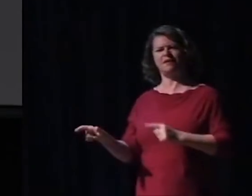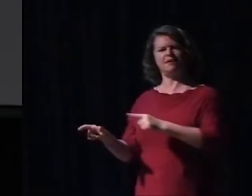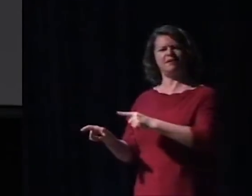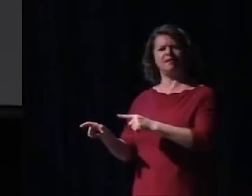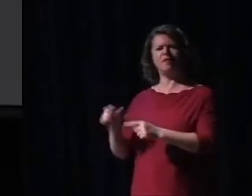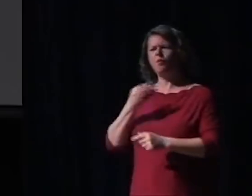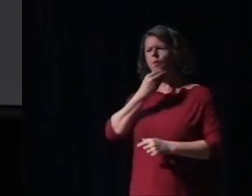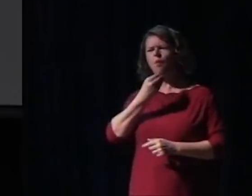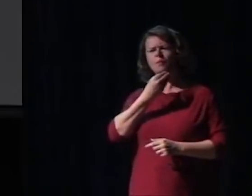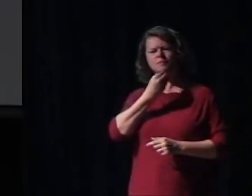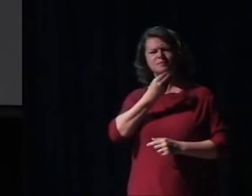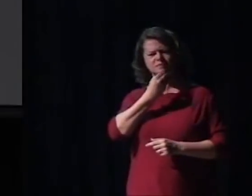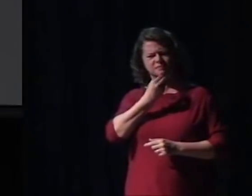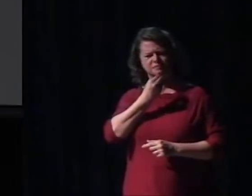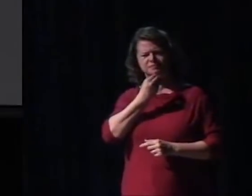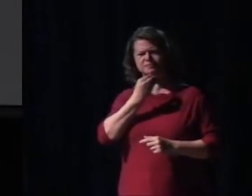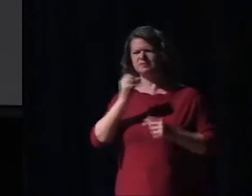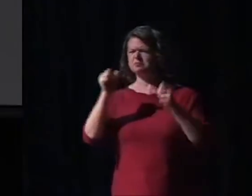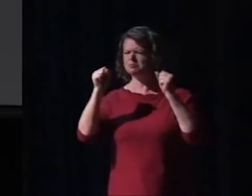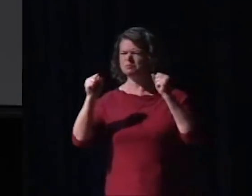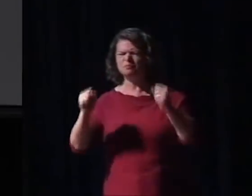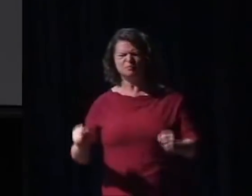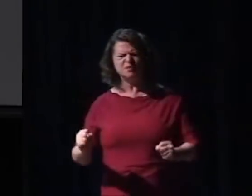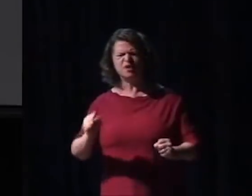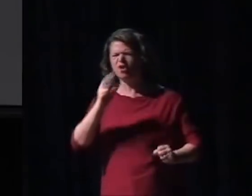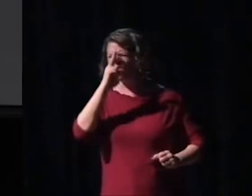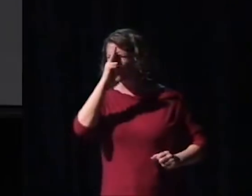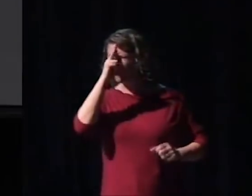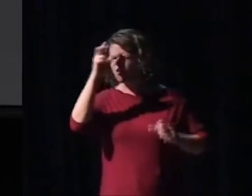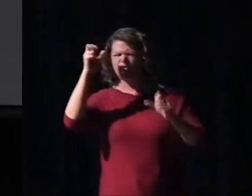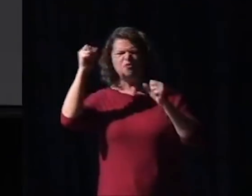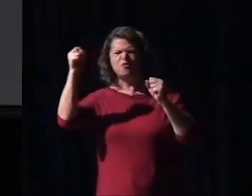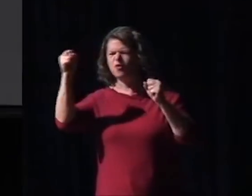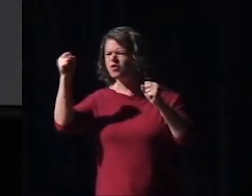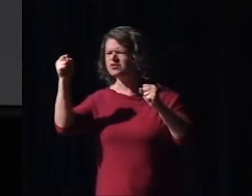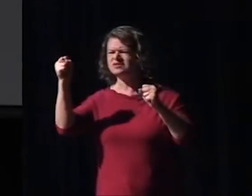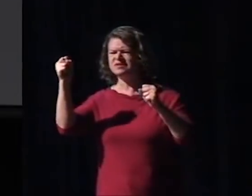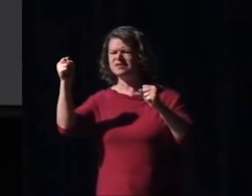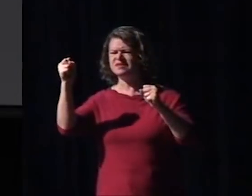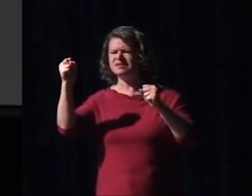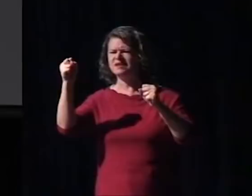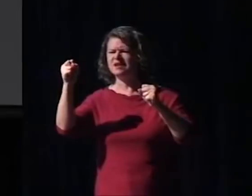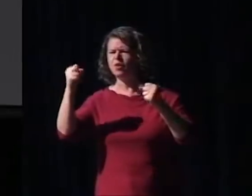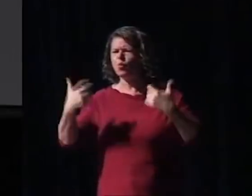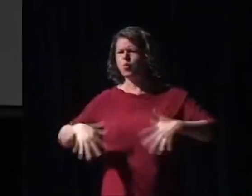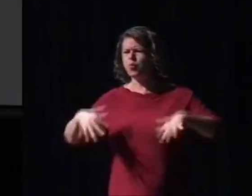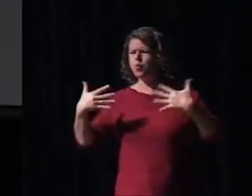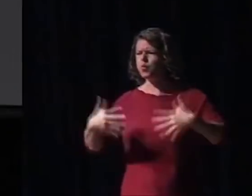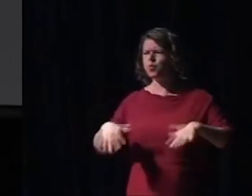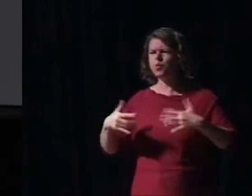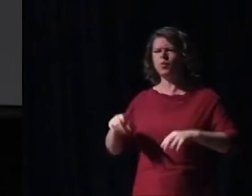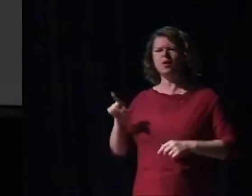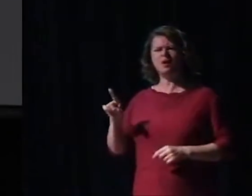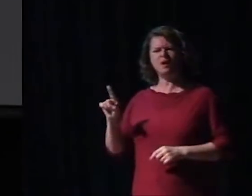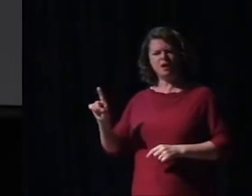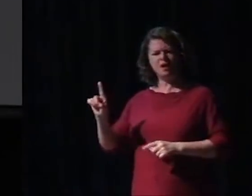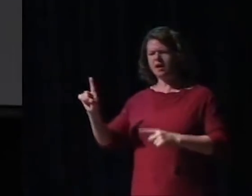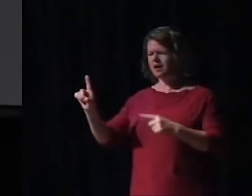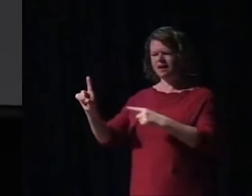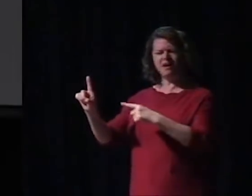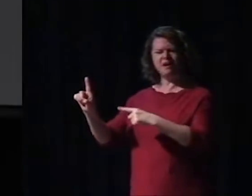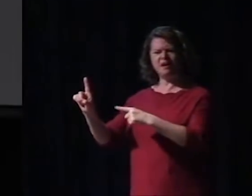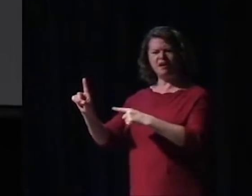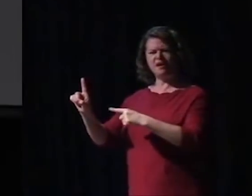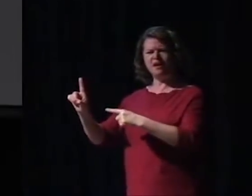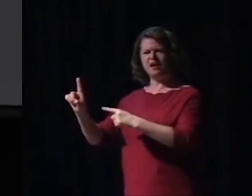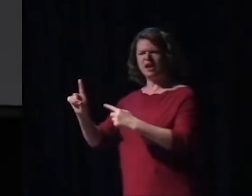de um poder, de uma força estupenda. Ele consegue aniquilar um